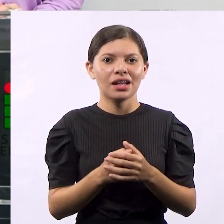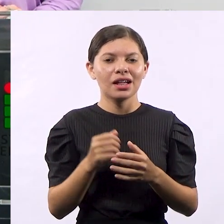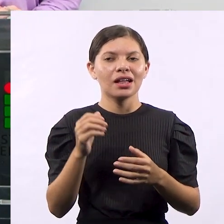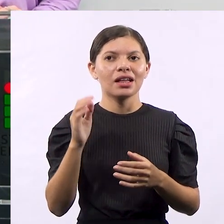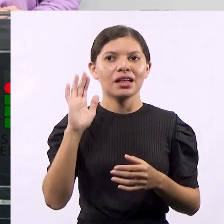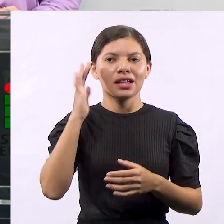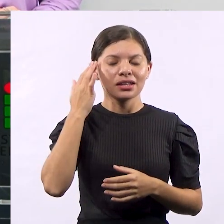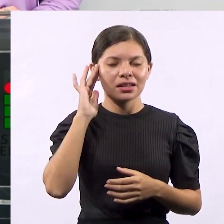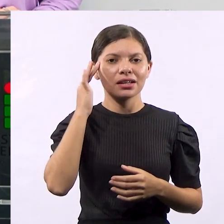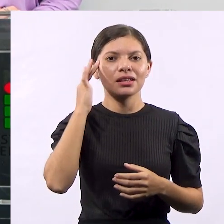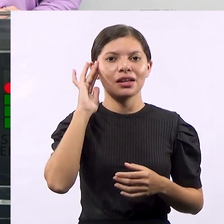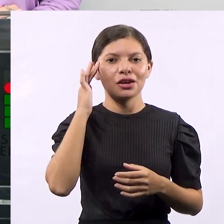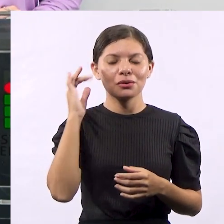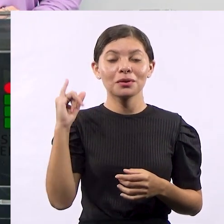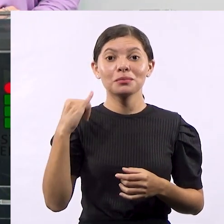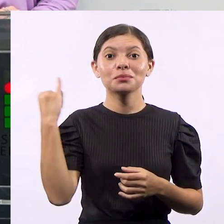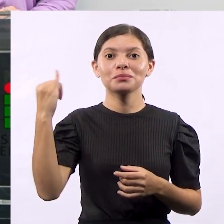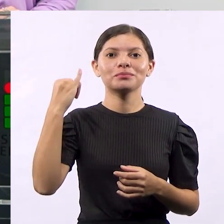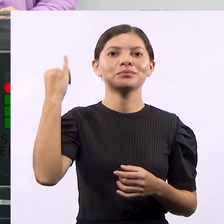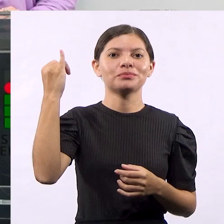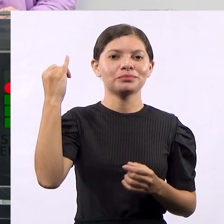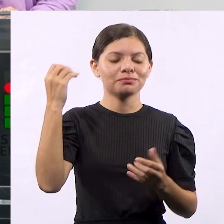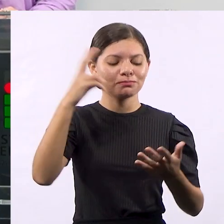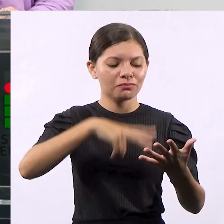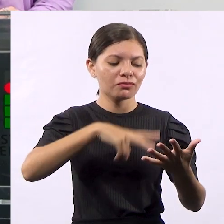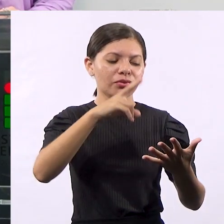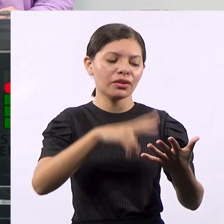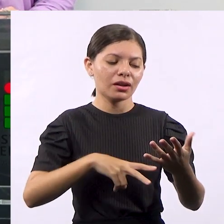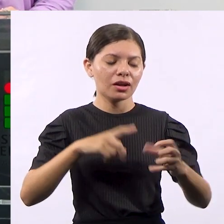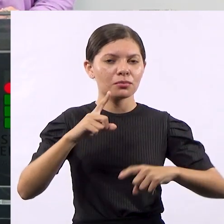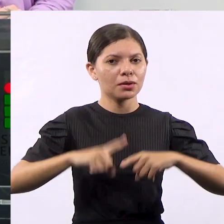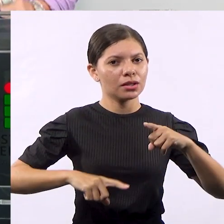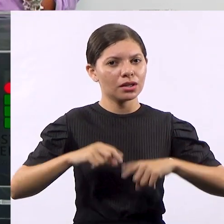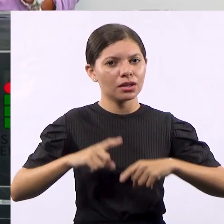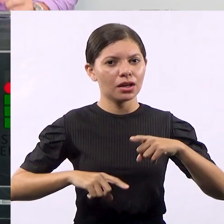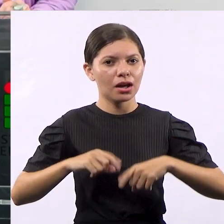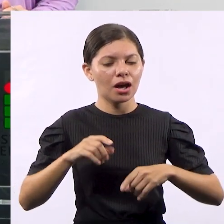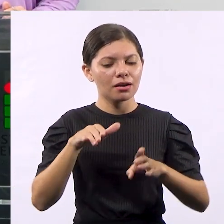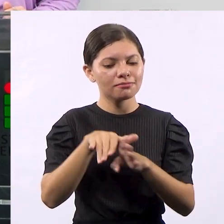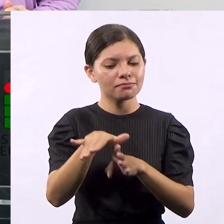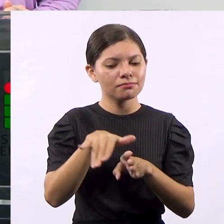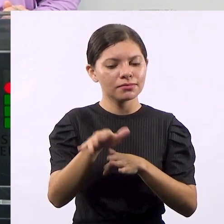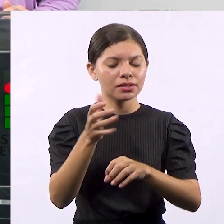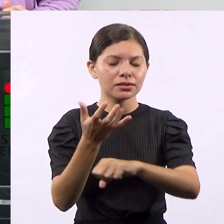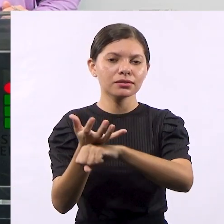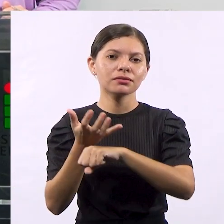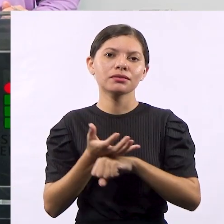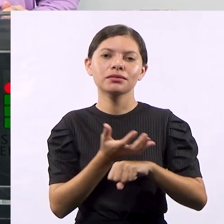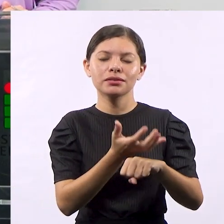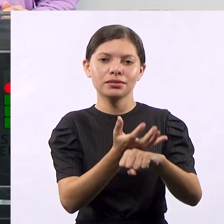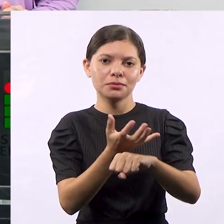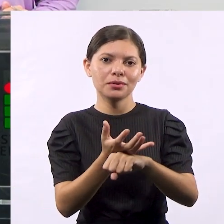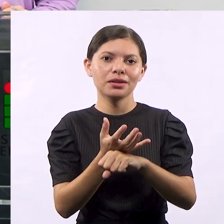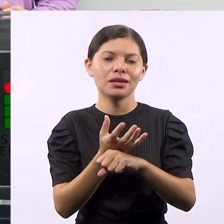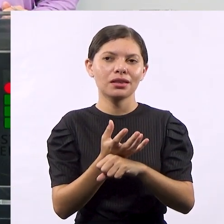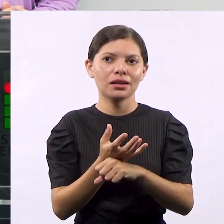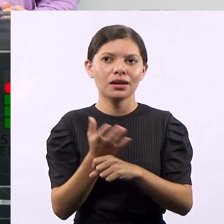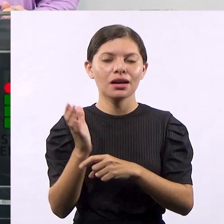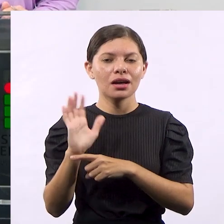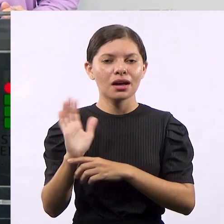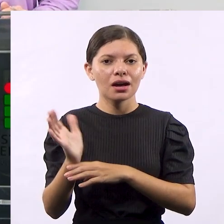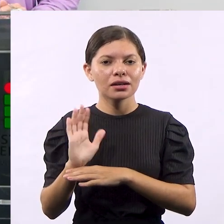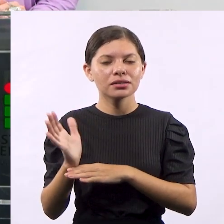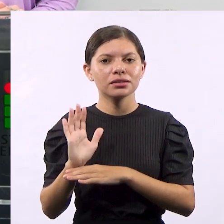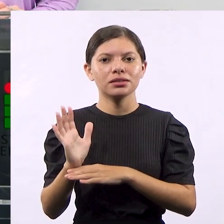pelas falas dos professores, tenham compreendido a importância de ler os materiais indicados por cada uma das